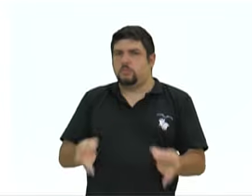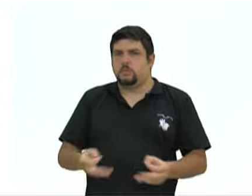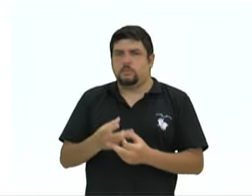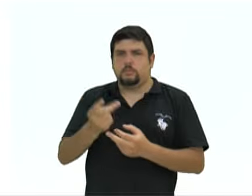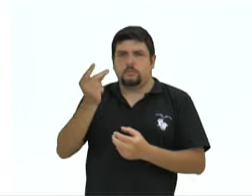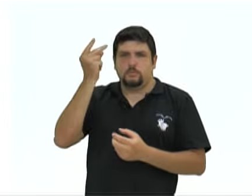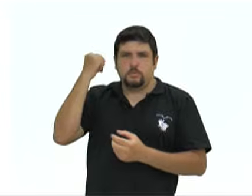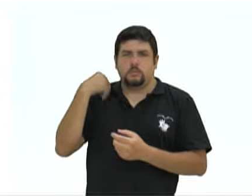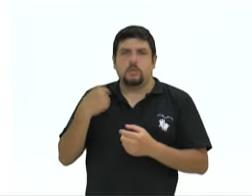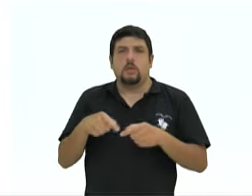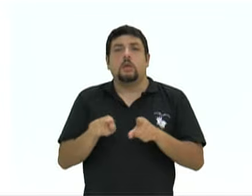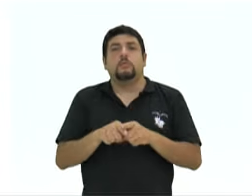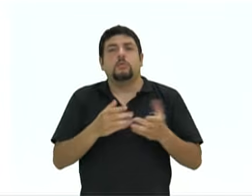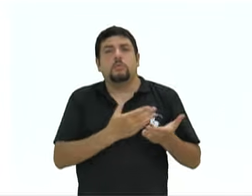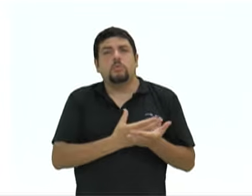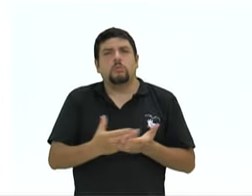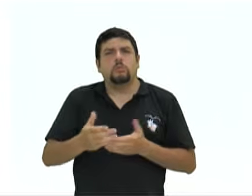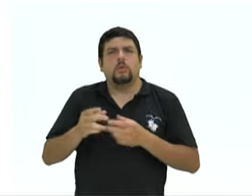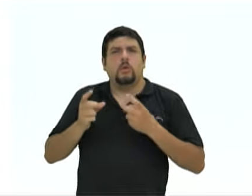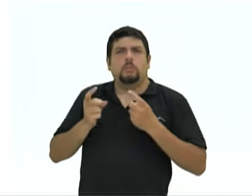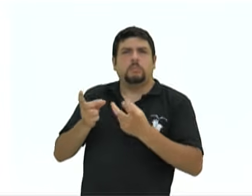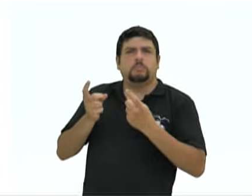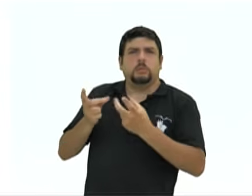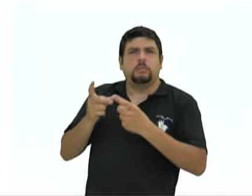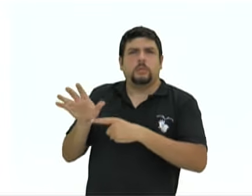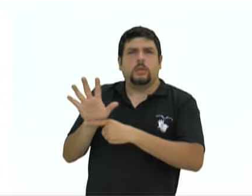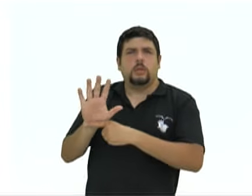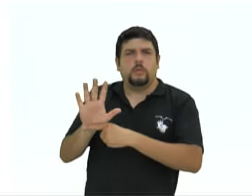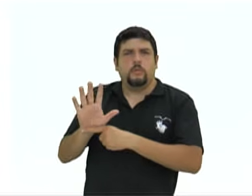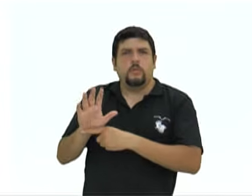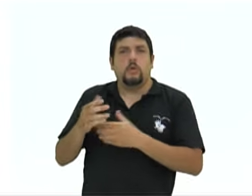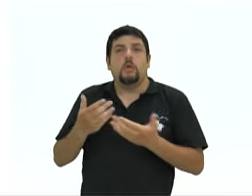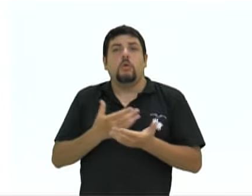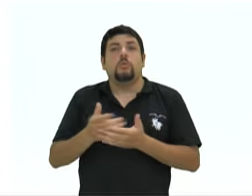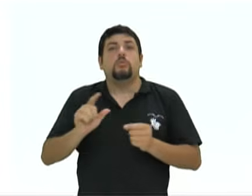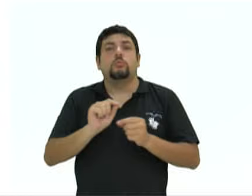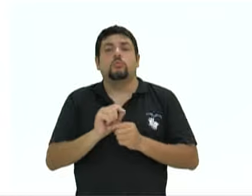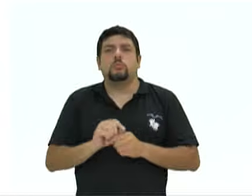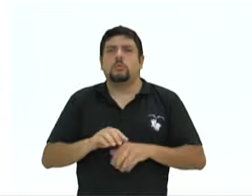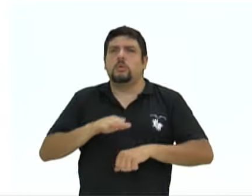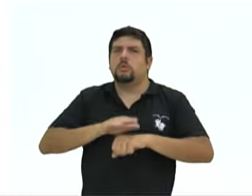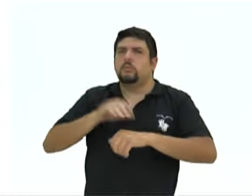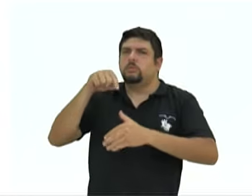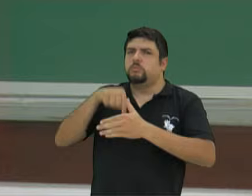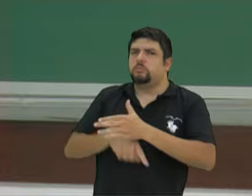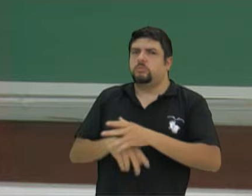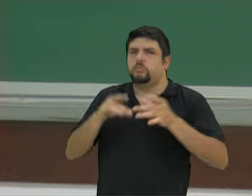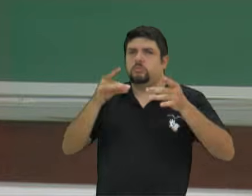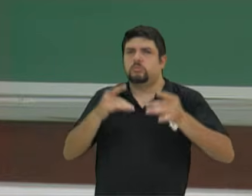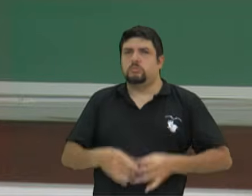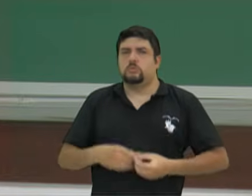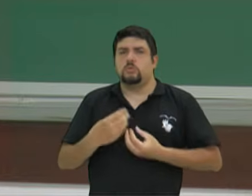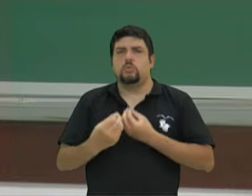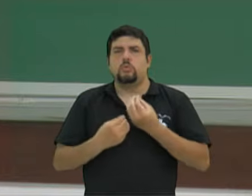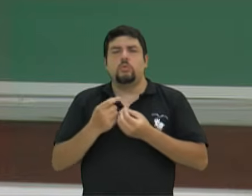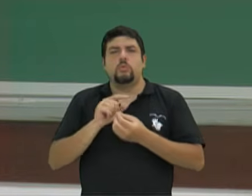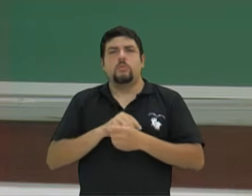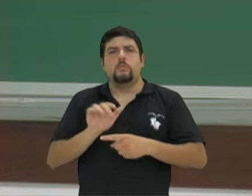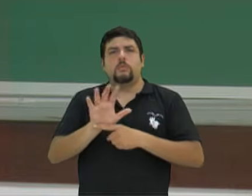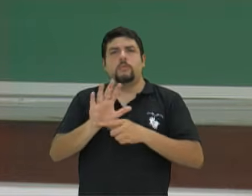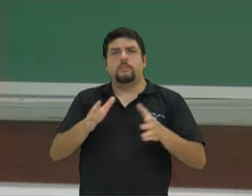conforme a industrialização, a gente precisou fazer uma decupagem, uma explicação mais a fundo de como funcionaria aquela